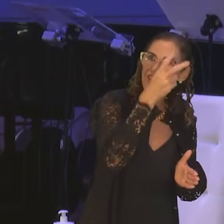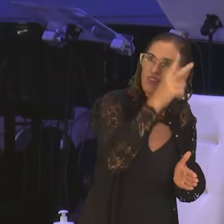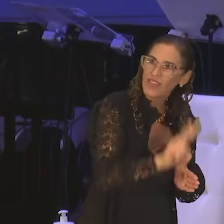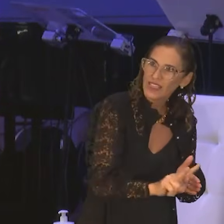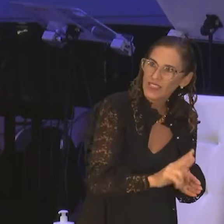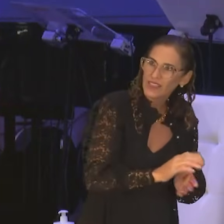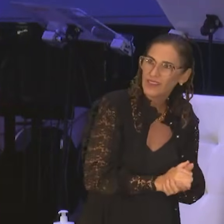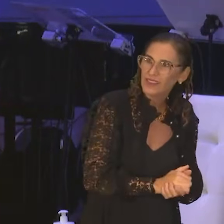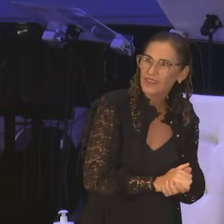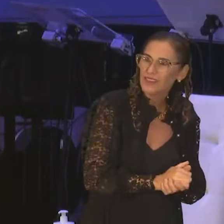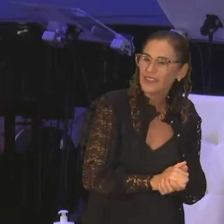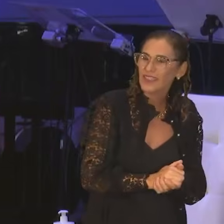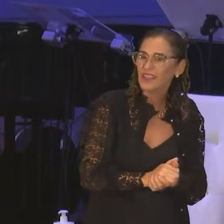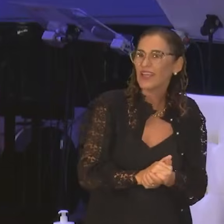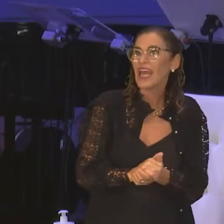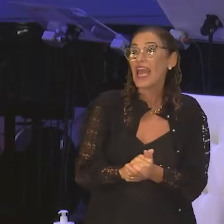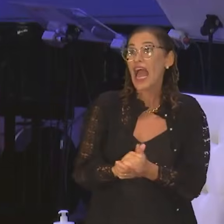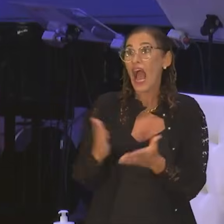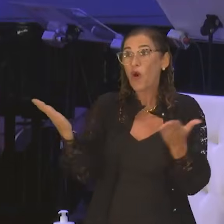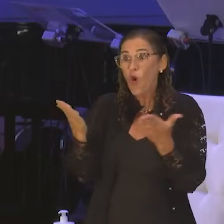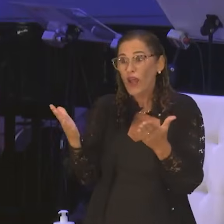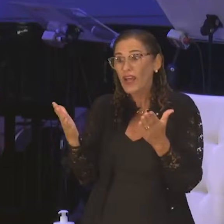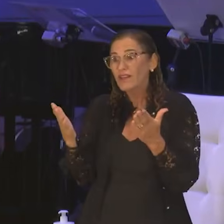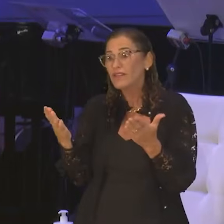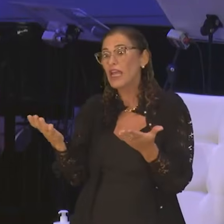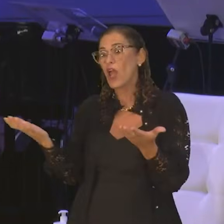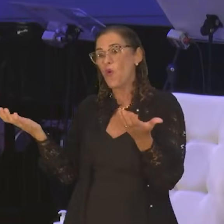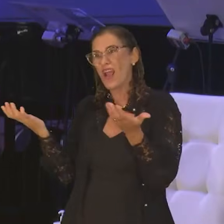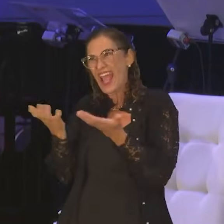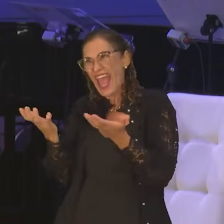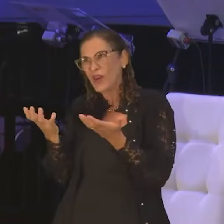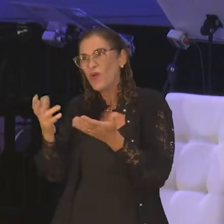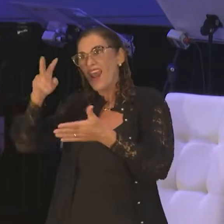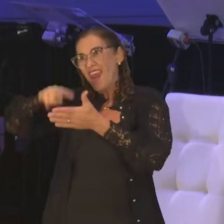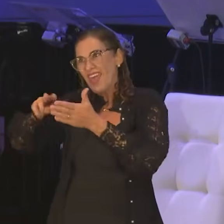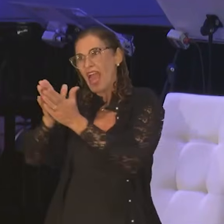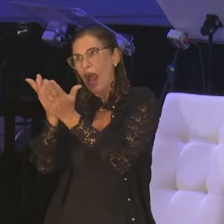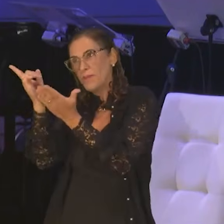a ler esse livro por mais de 500 vezes. Diga amém.